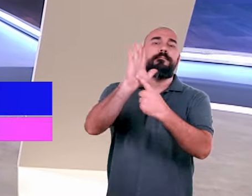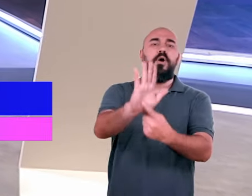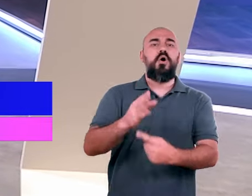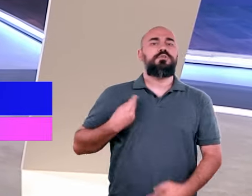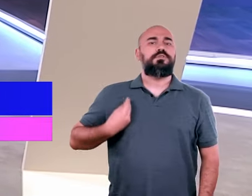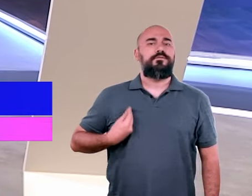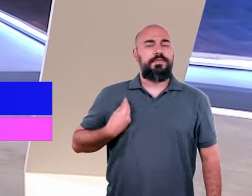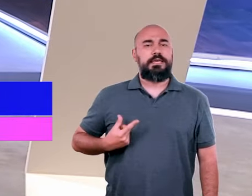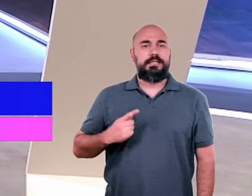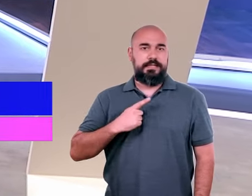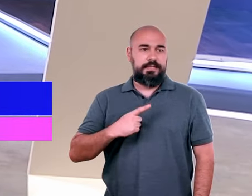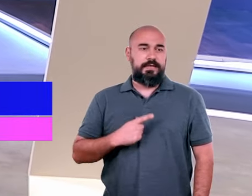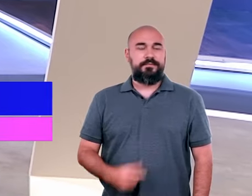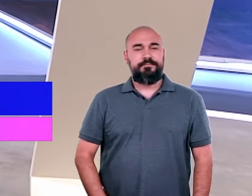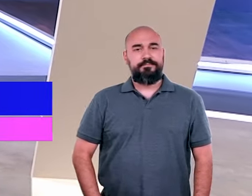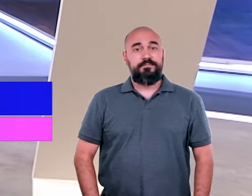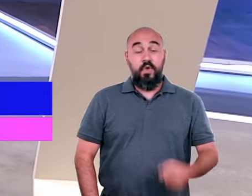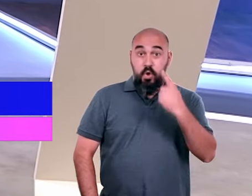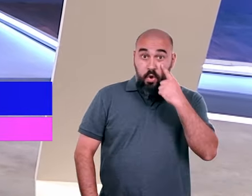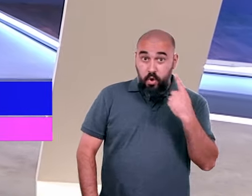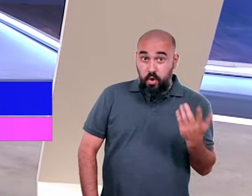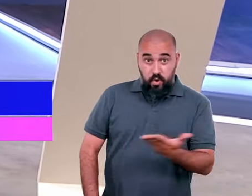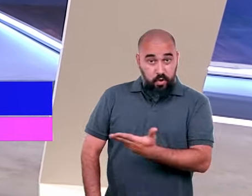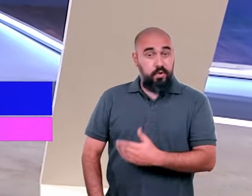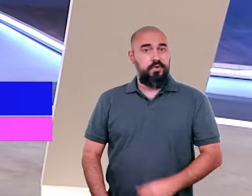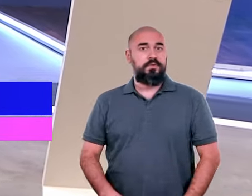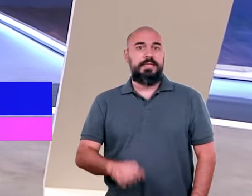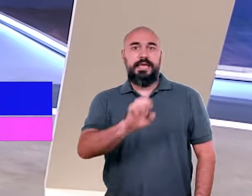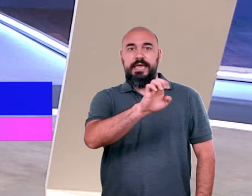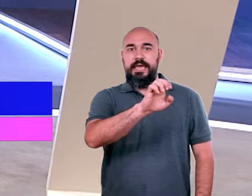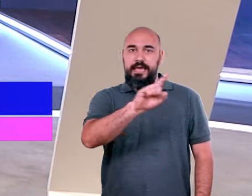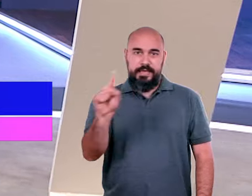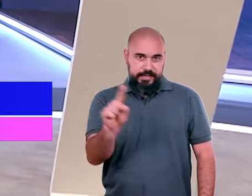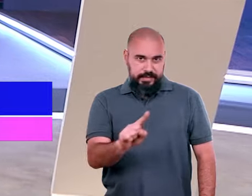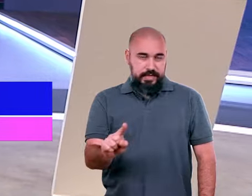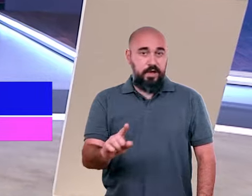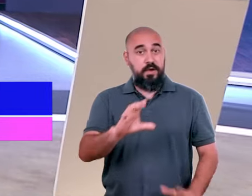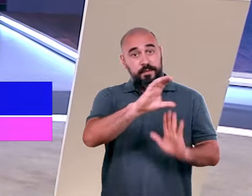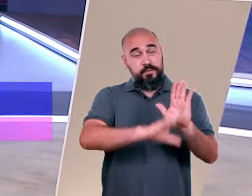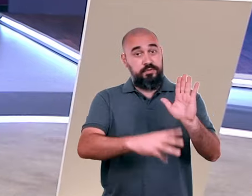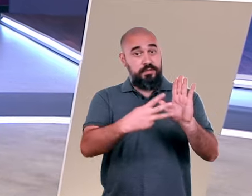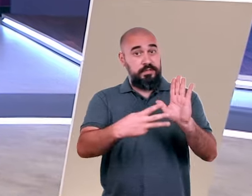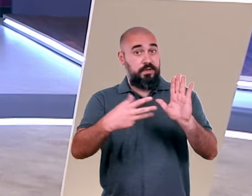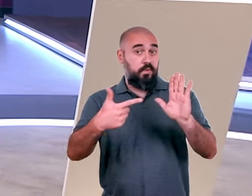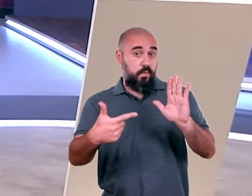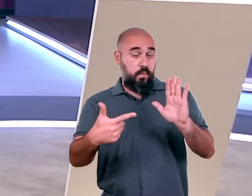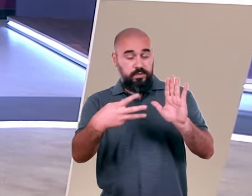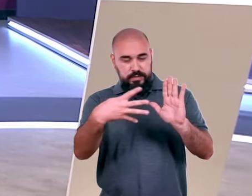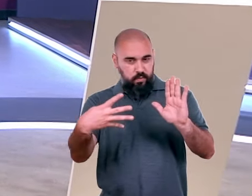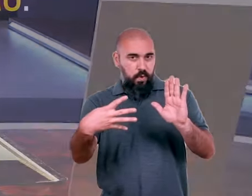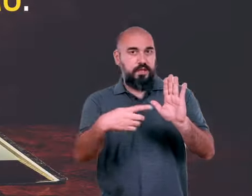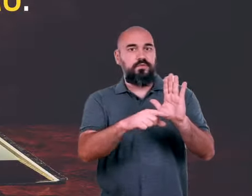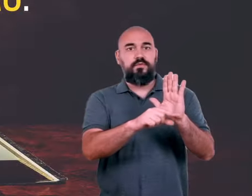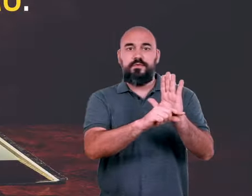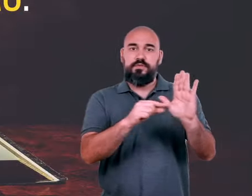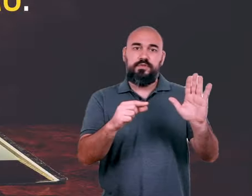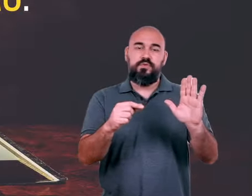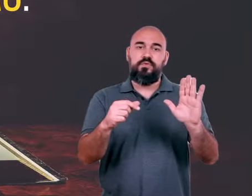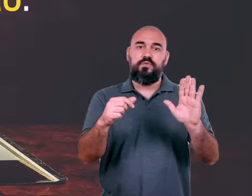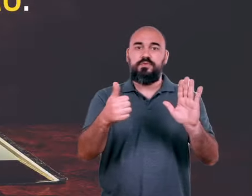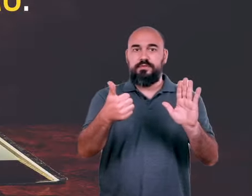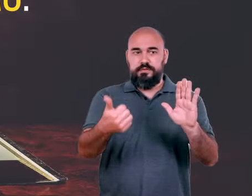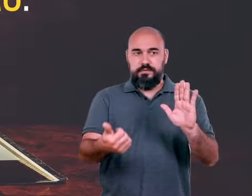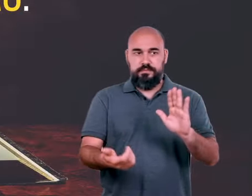de maneira mais clara em Ezequiel, capítulo 34, versículo 26. Diz assim a palavra do Senhor: delas e